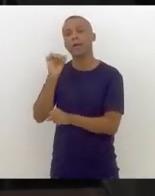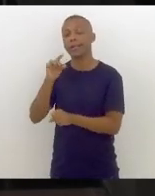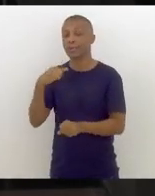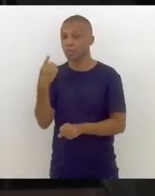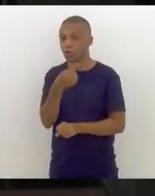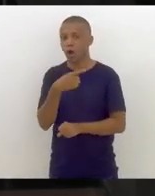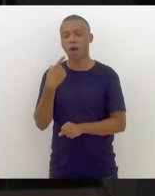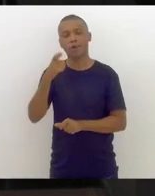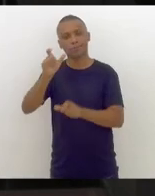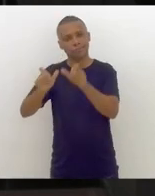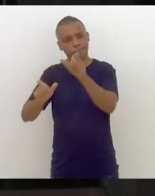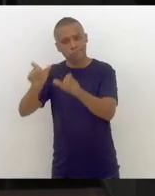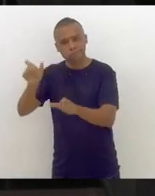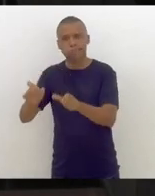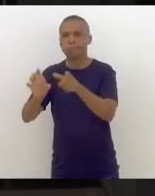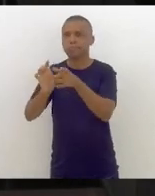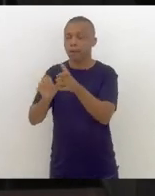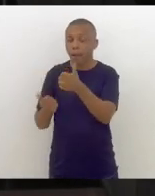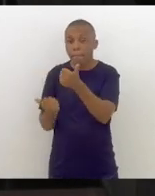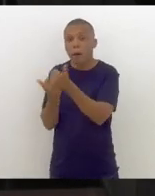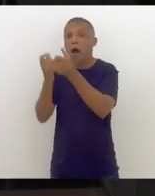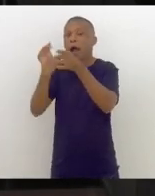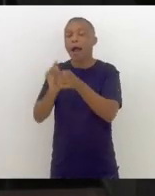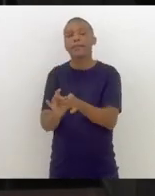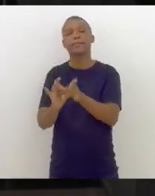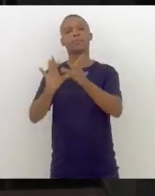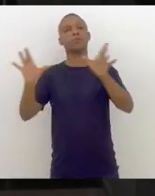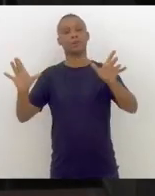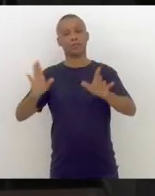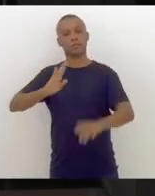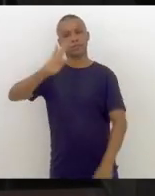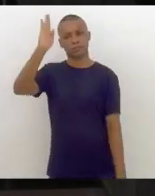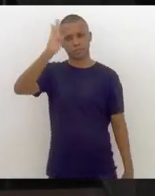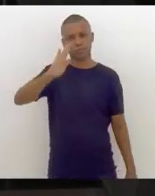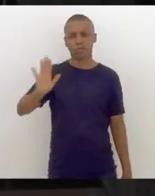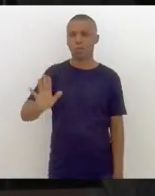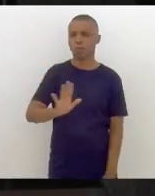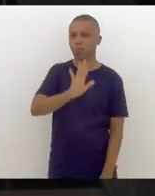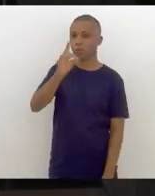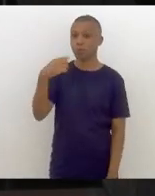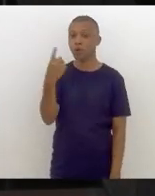Democratas Progressista desse país tínhamos